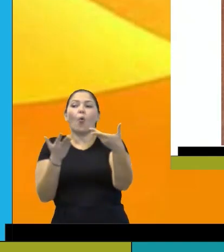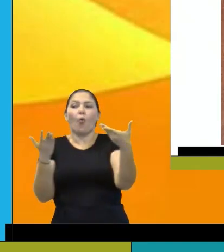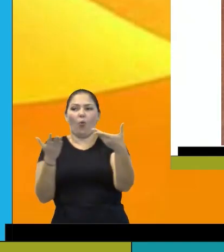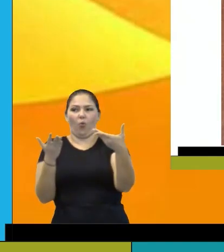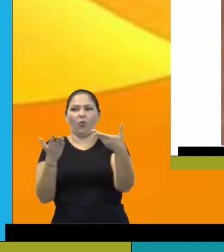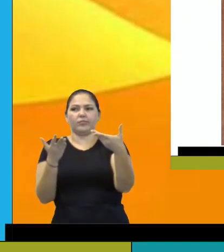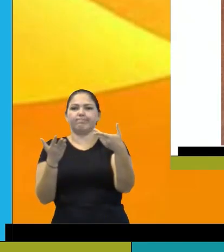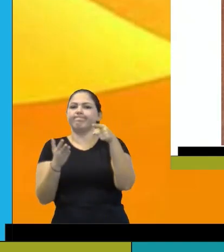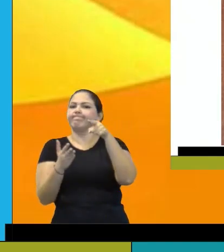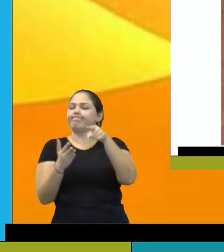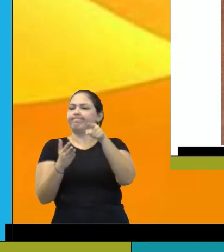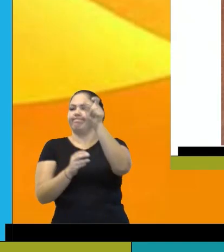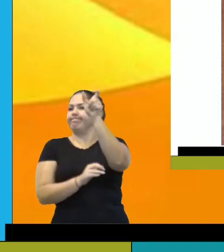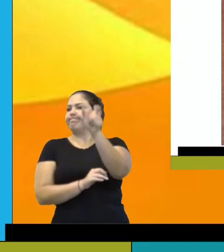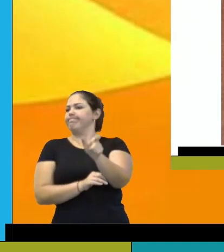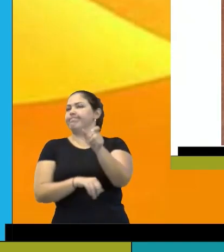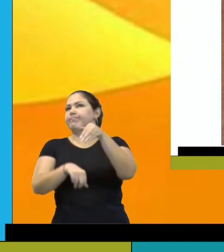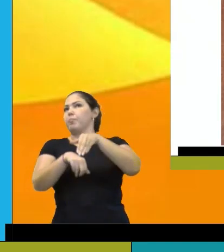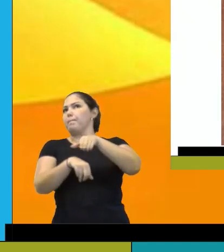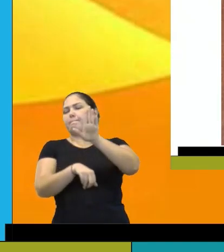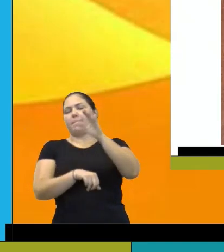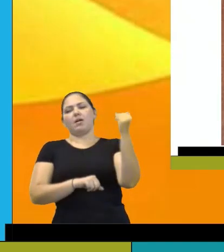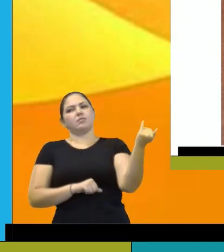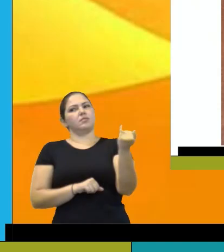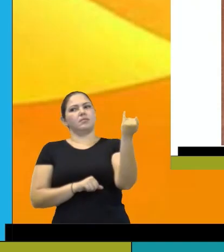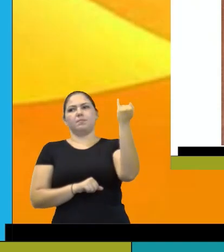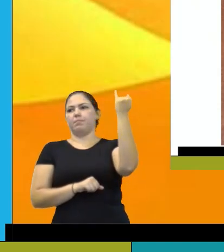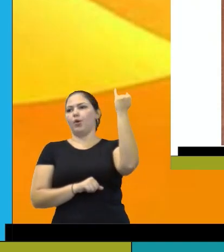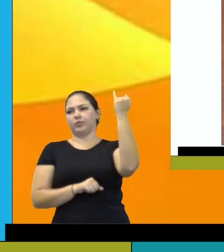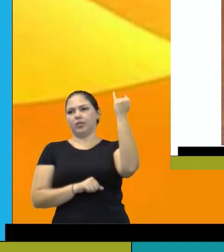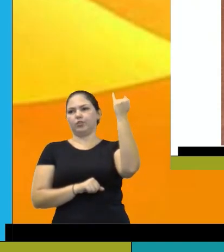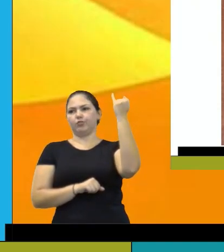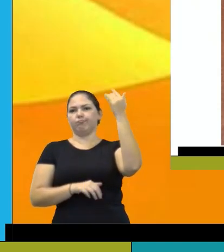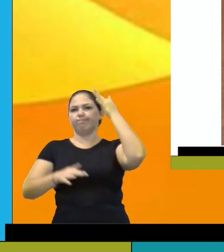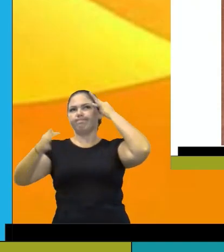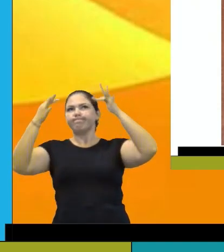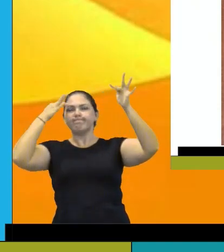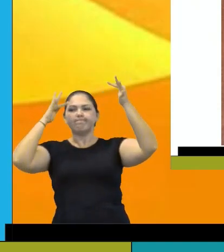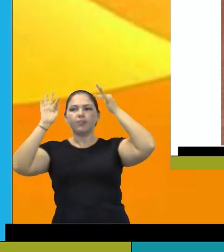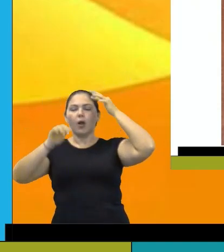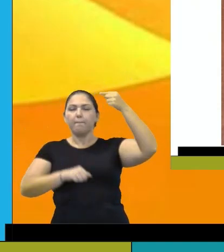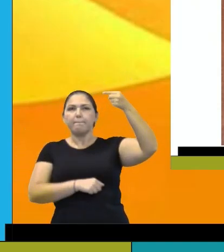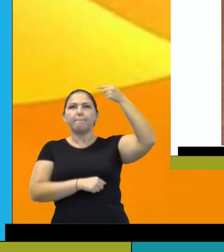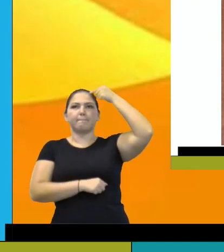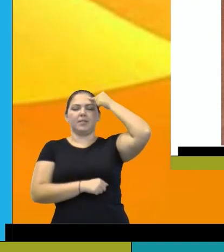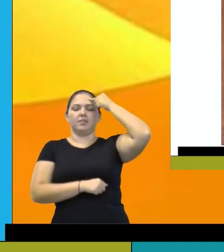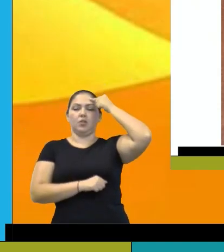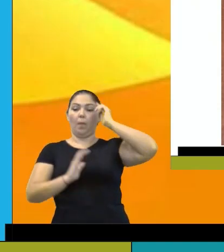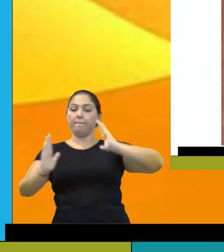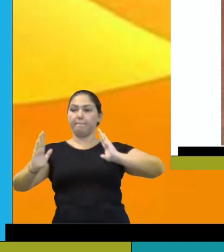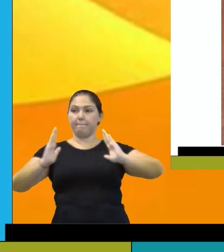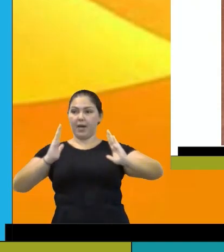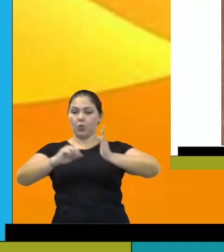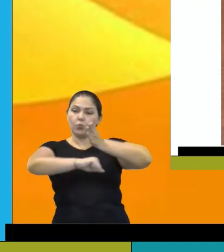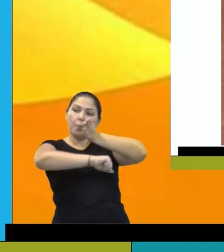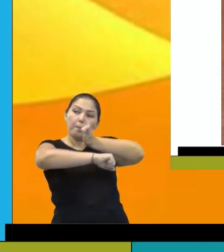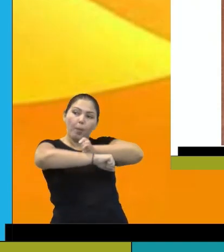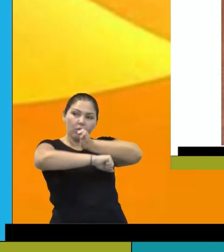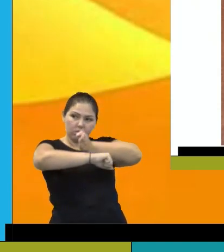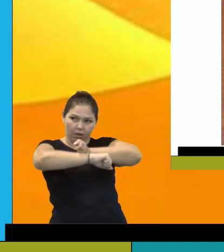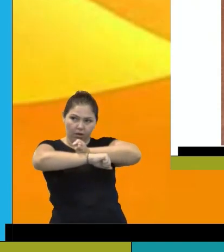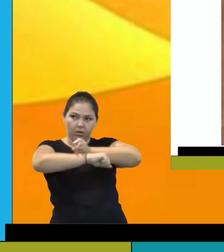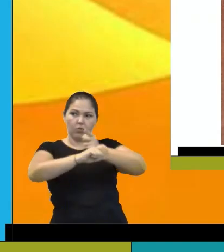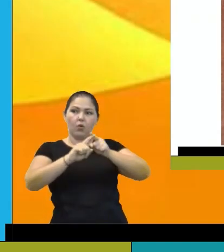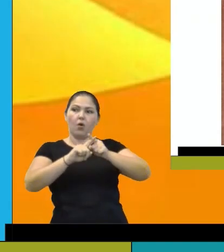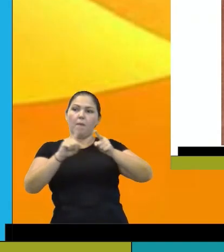sem sombra de dúvidas, ele é um dos mais importantes pensadores que não apenas o mundo moderno conheceu, mas que toda a história